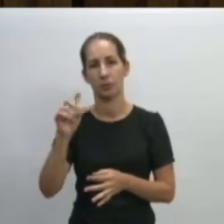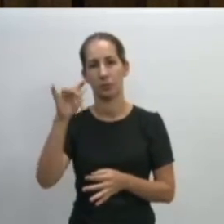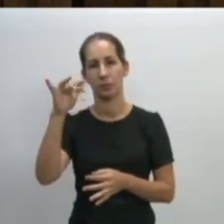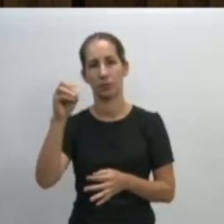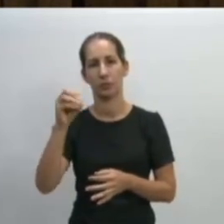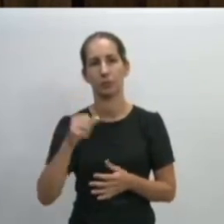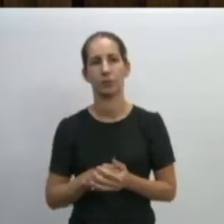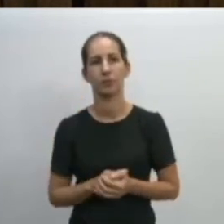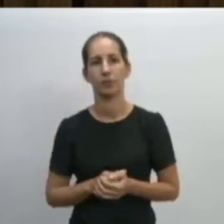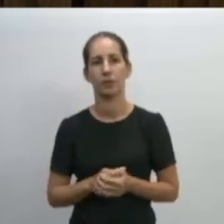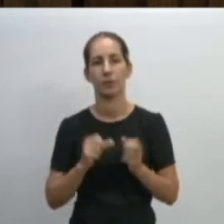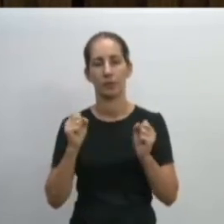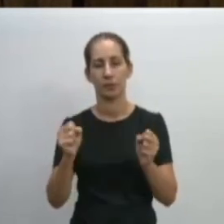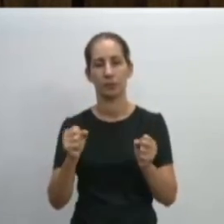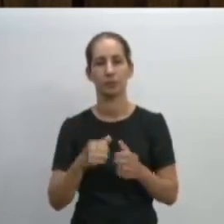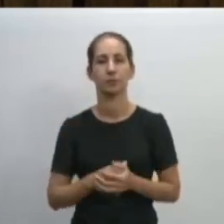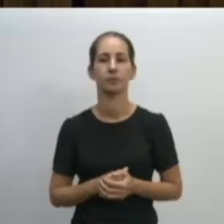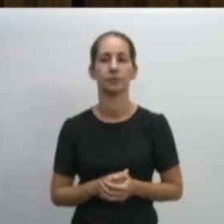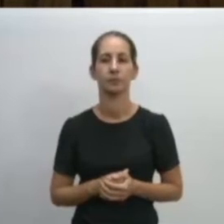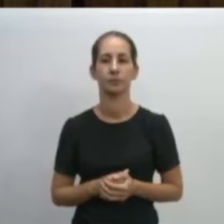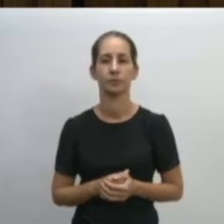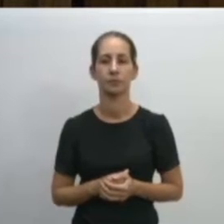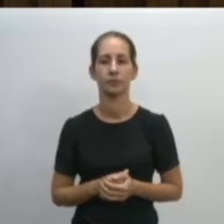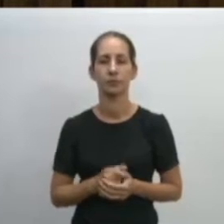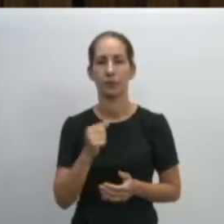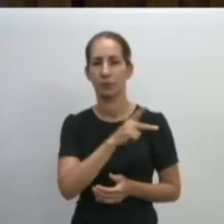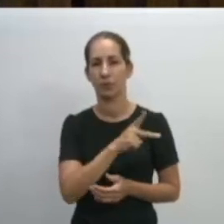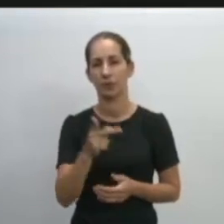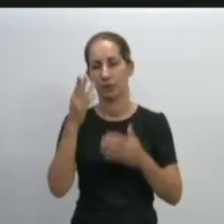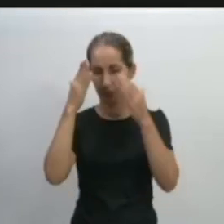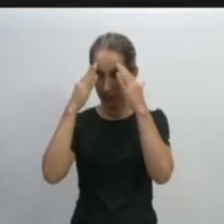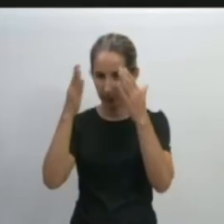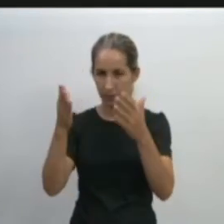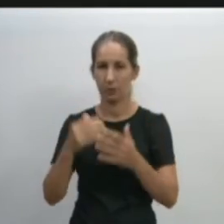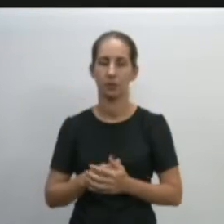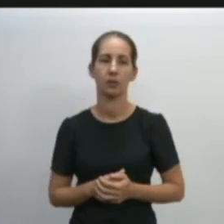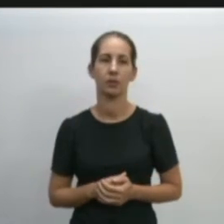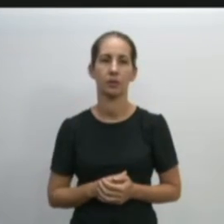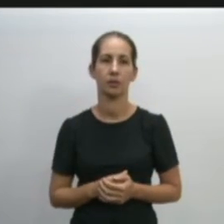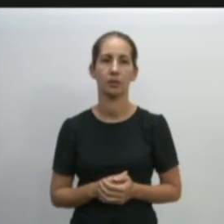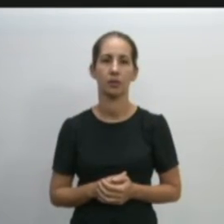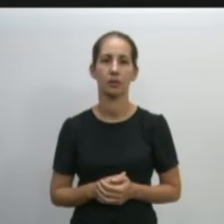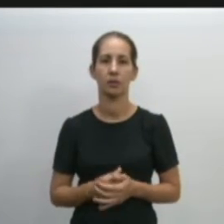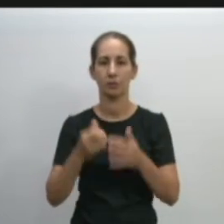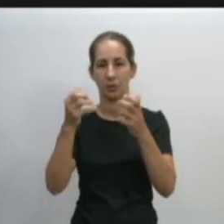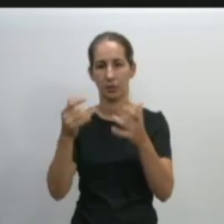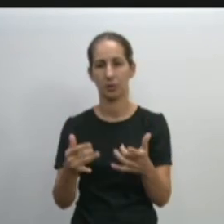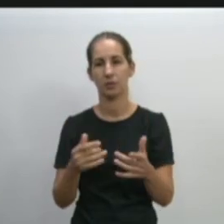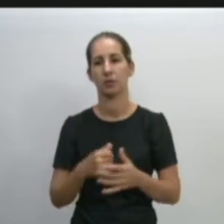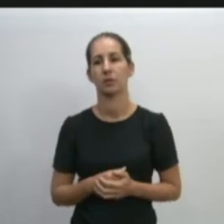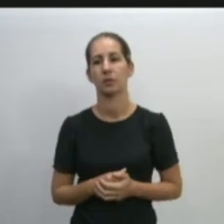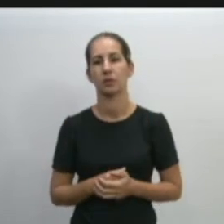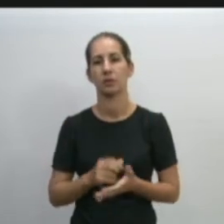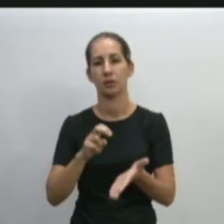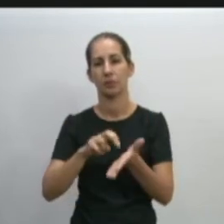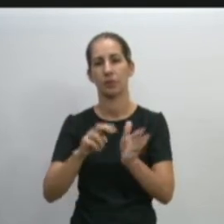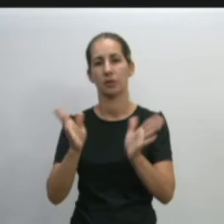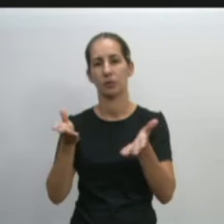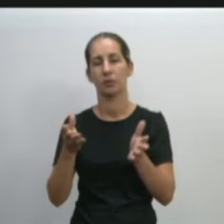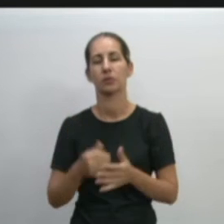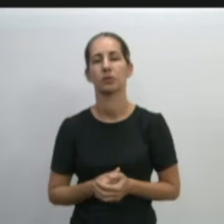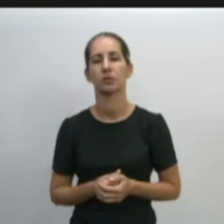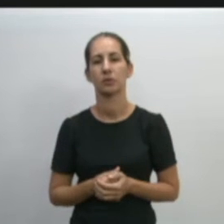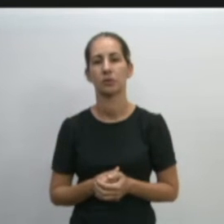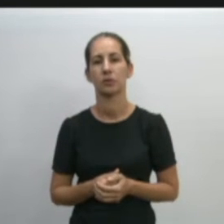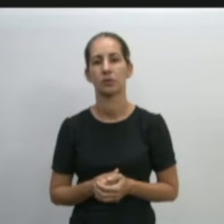Luciano. Pode usar, vereador Ebert. Presidente, muito obrigado. Eu quero fazer uma prestação de conta. Na manhã de hoje,